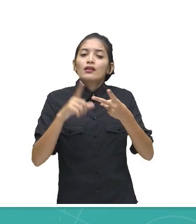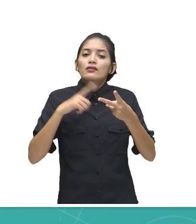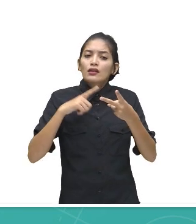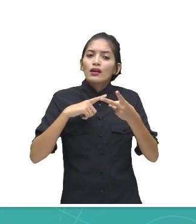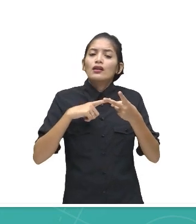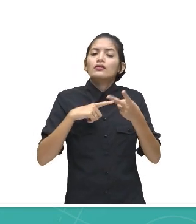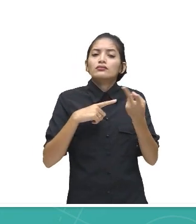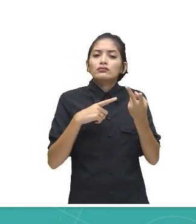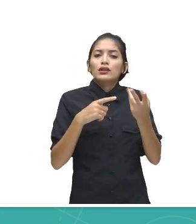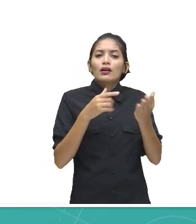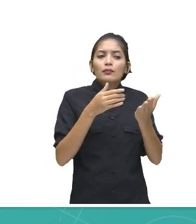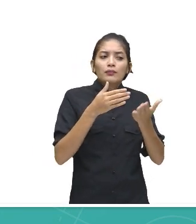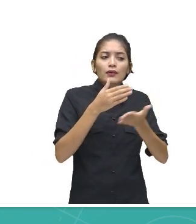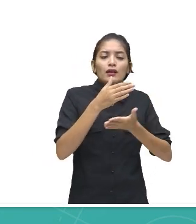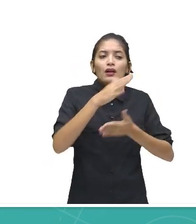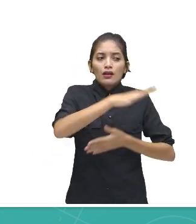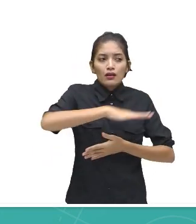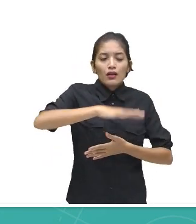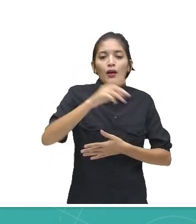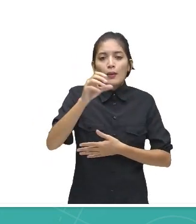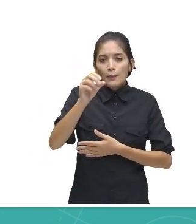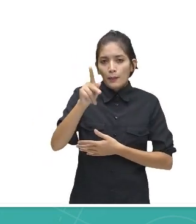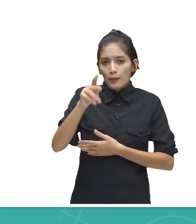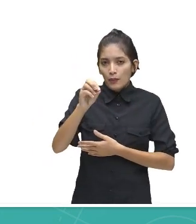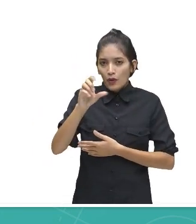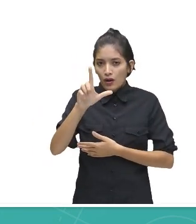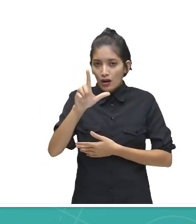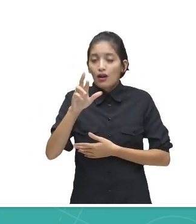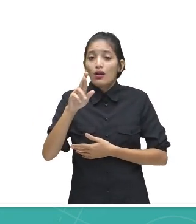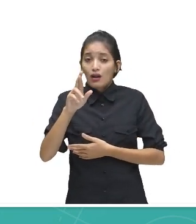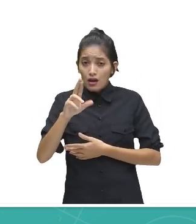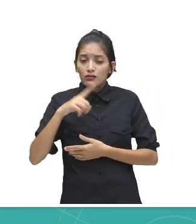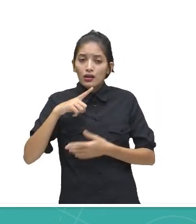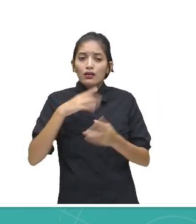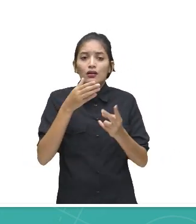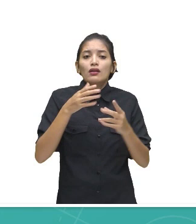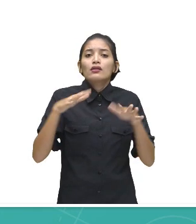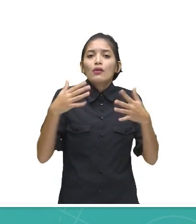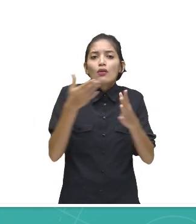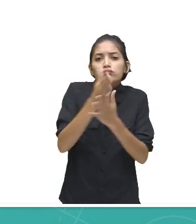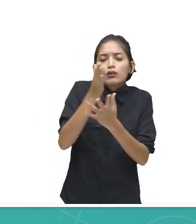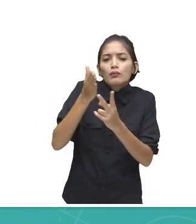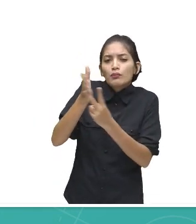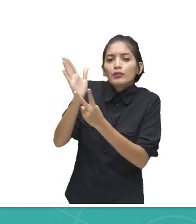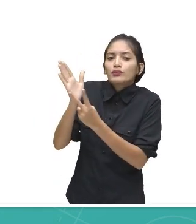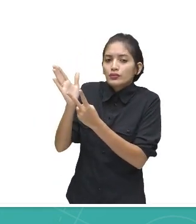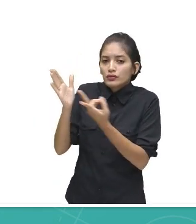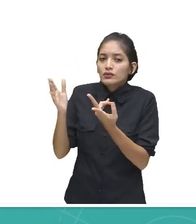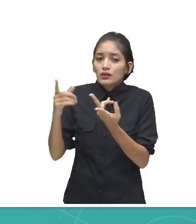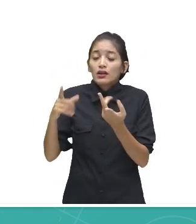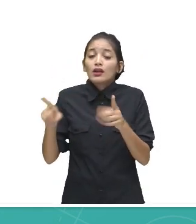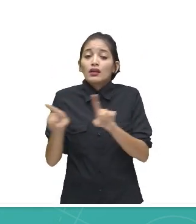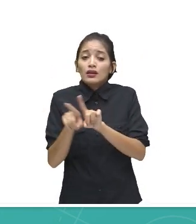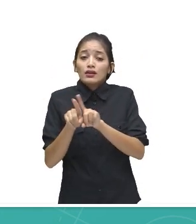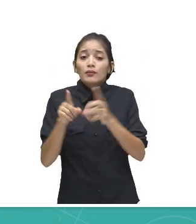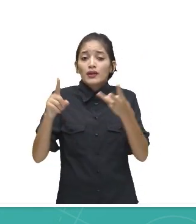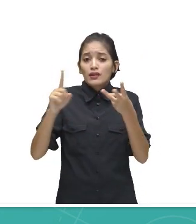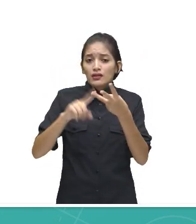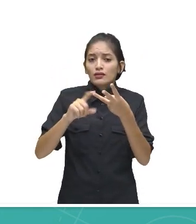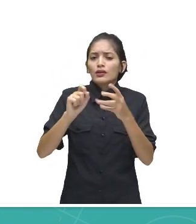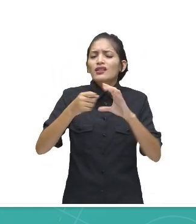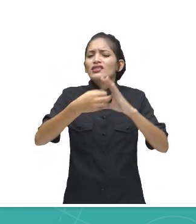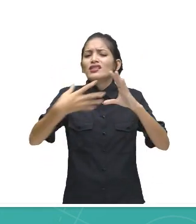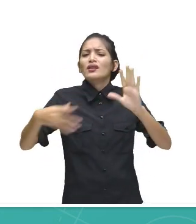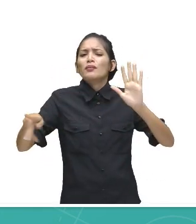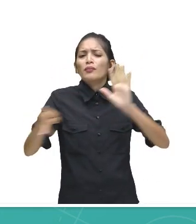em, né? Comente aí pra mim. Terceira questão, identifique as principais características na natureza dos polos. Características